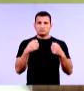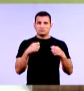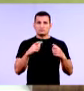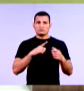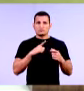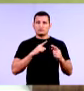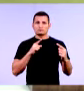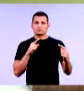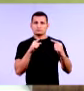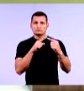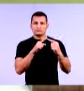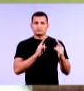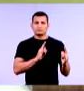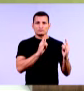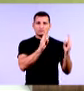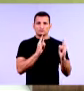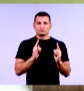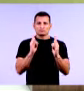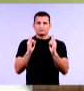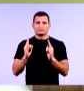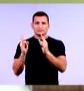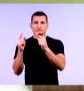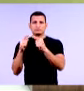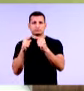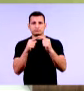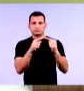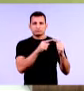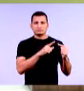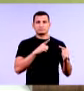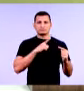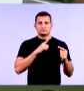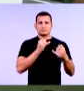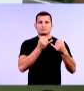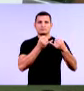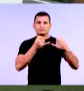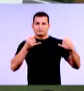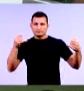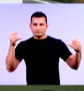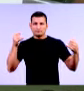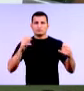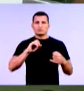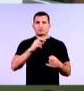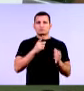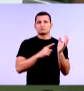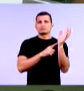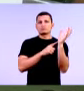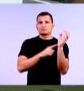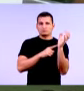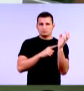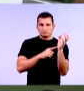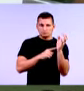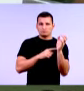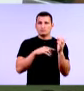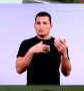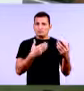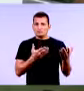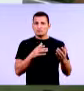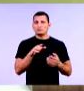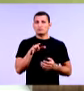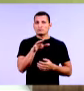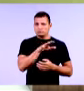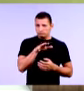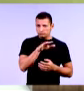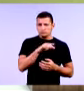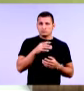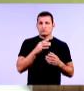interconectados de alguma forma, como o professor disse, seja por cabos de fibra ótica, seja por conexões wireless. Então, por meio dessas conexões,